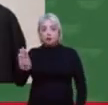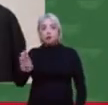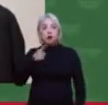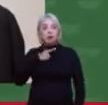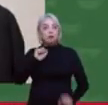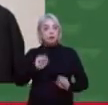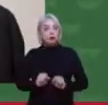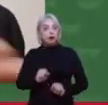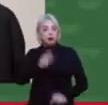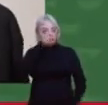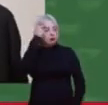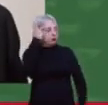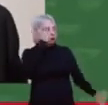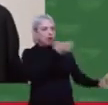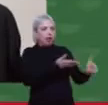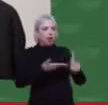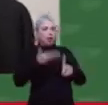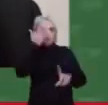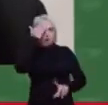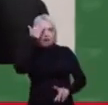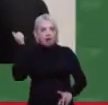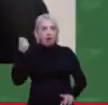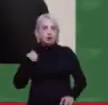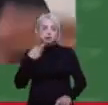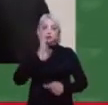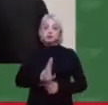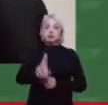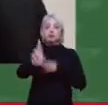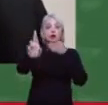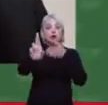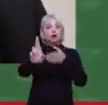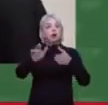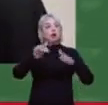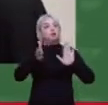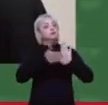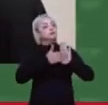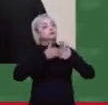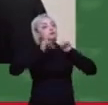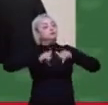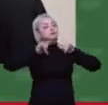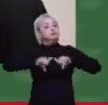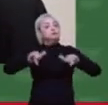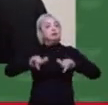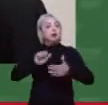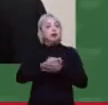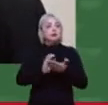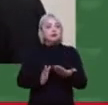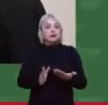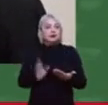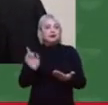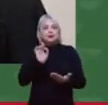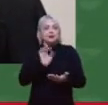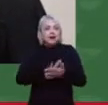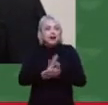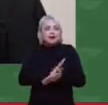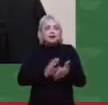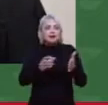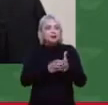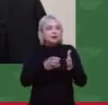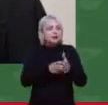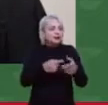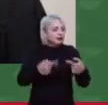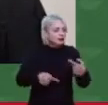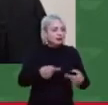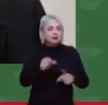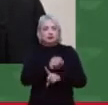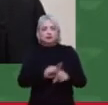eleger. Respeito às pessoas, mas eu estou fazendo referência à propaganda de uma atividade que não tem nada a ver com o interesse